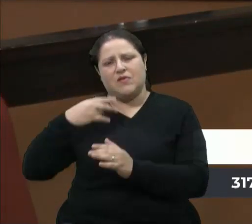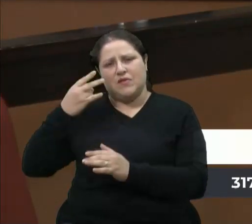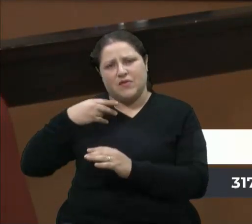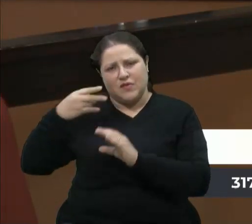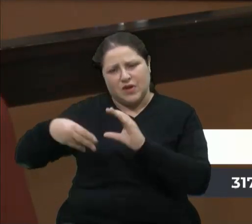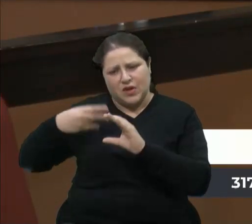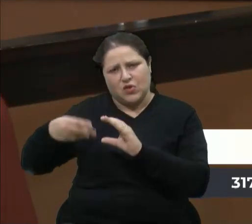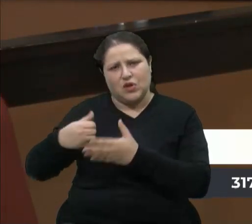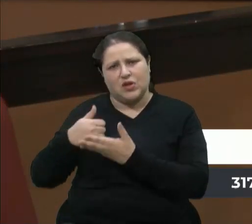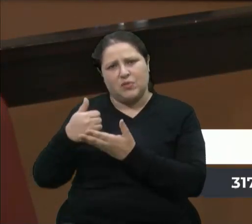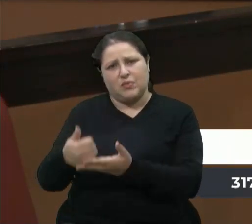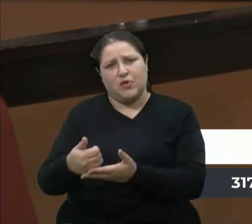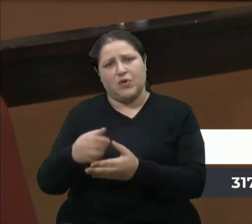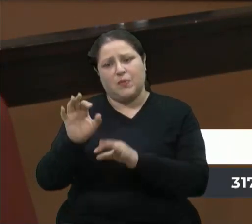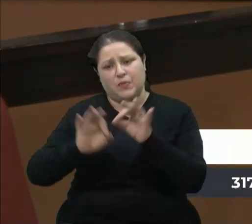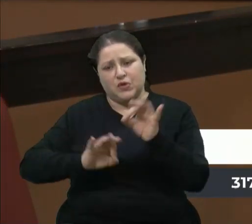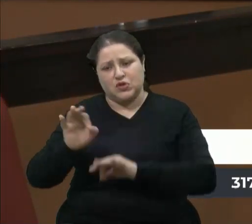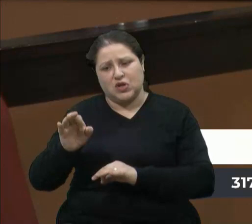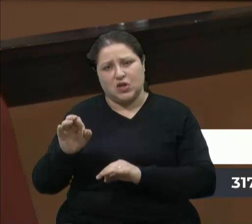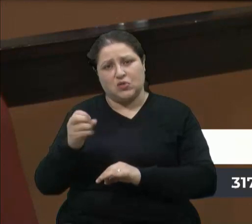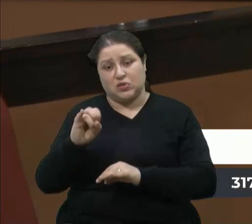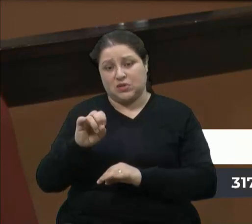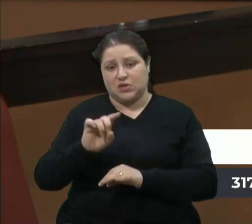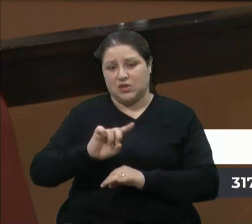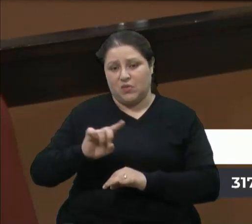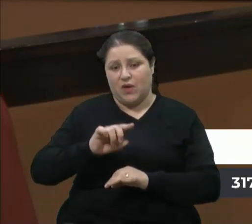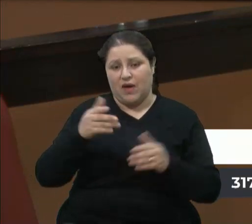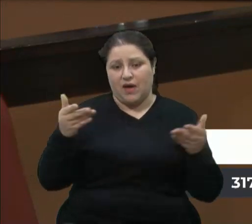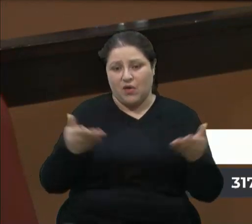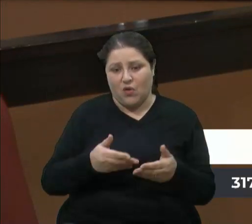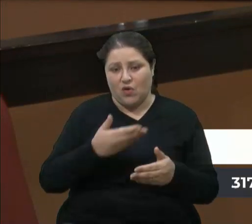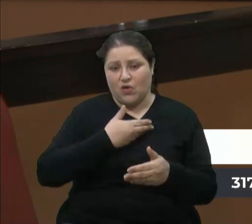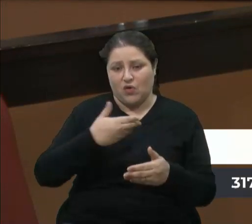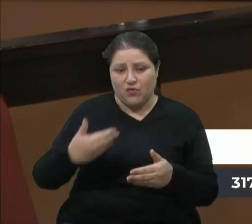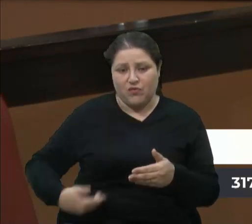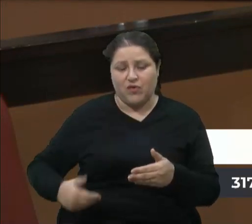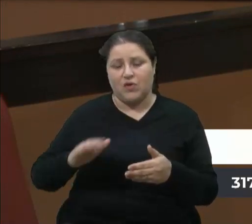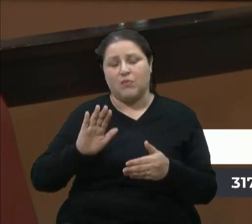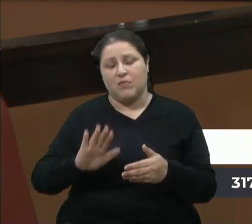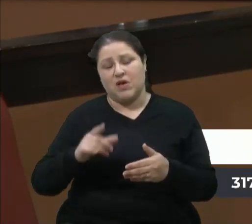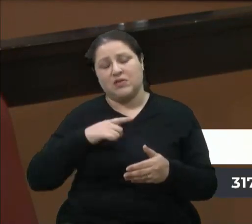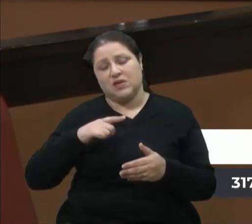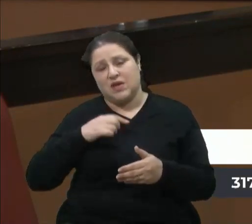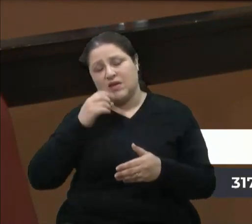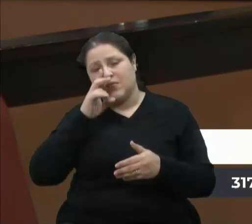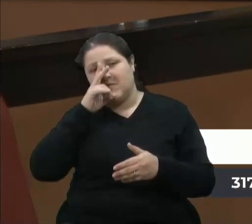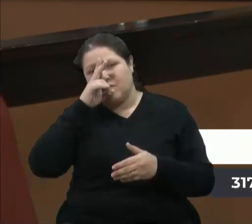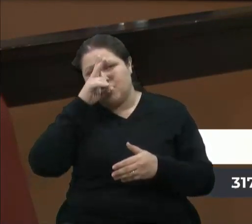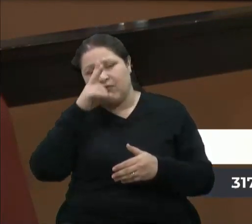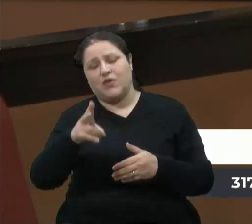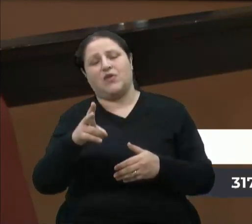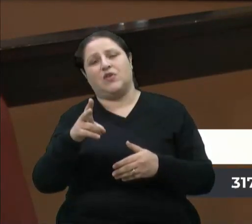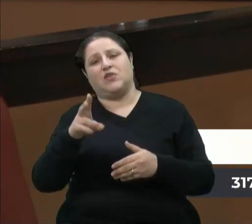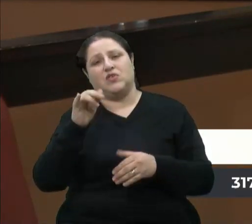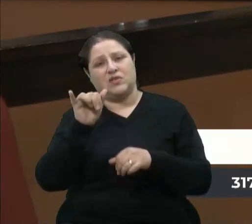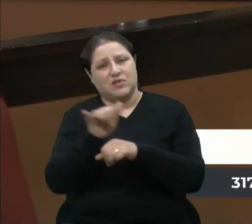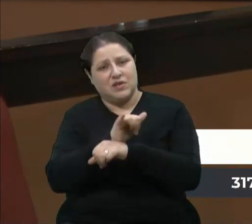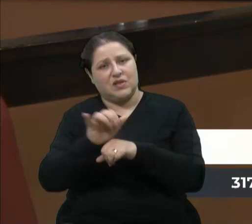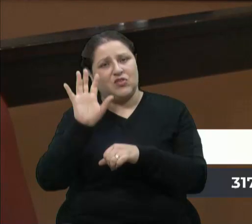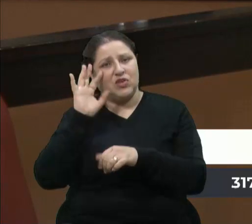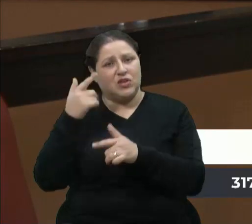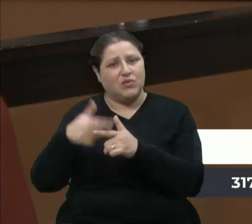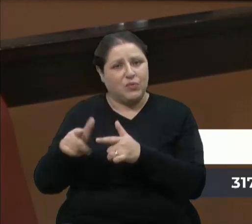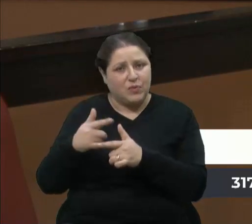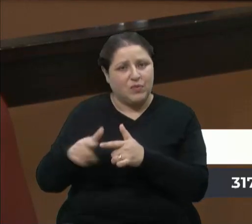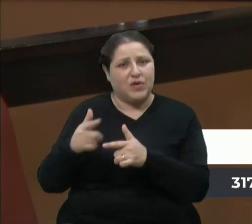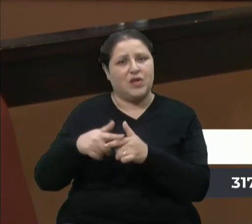se não for nesse governo, mas vai dar um grande passo para resolver o problema, com custo menor para o município e, acima de